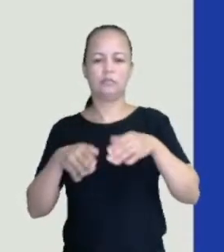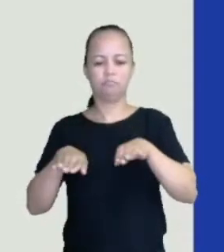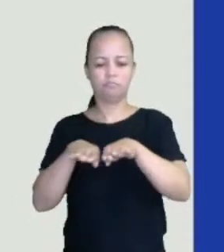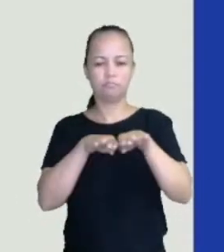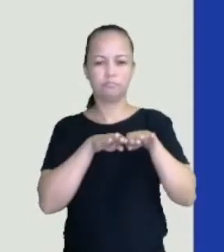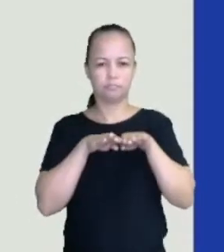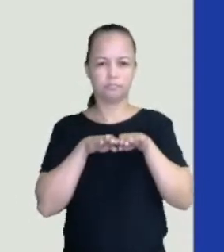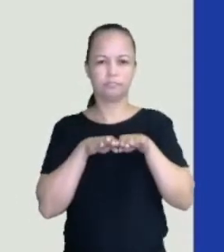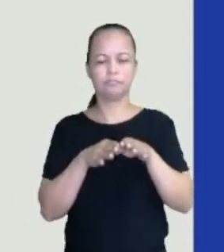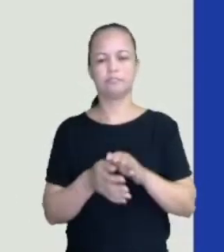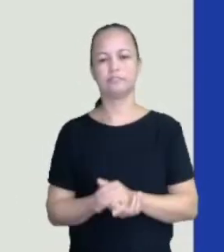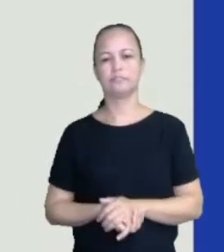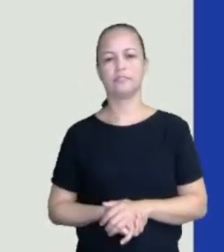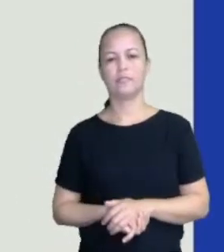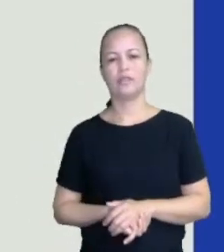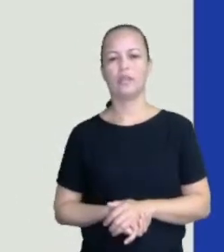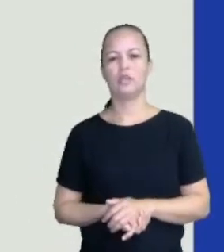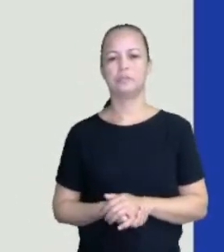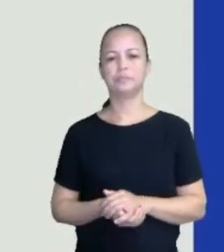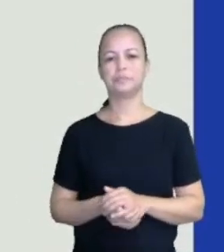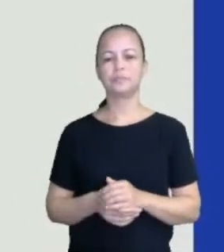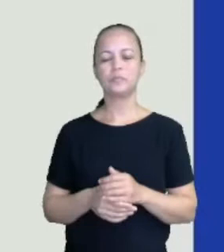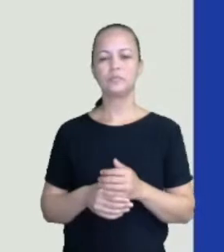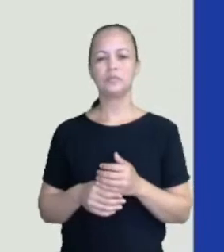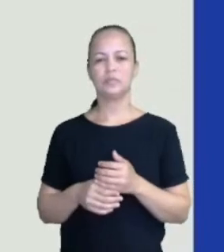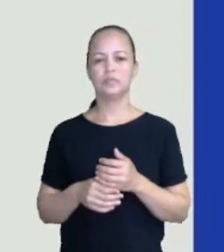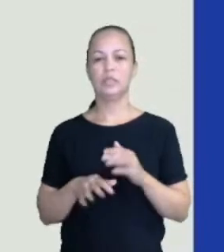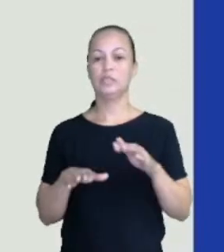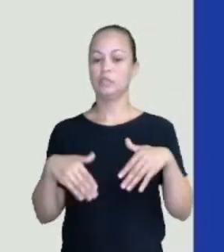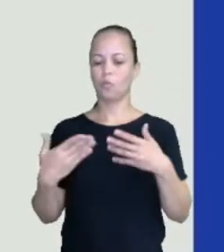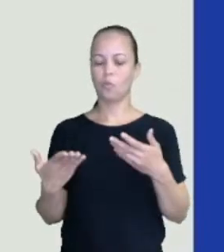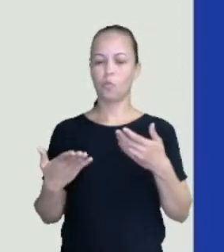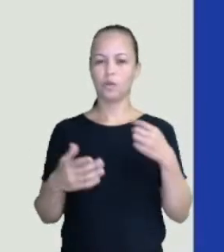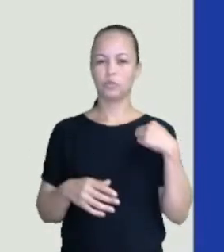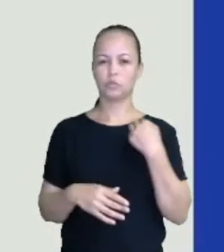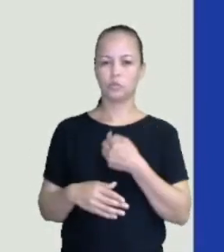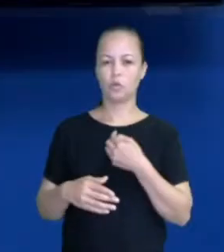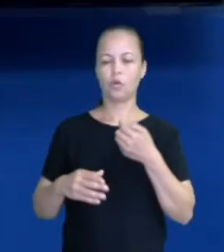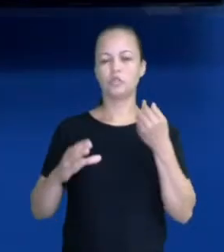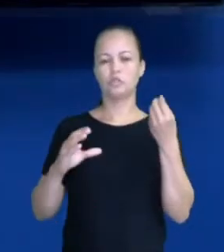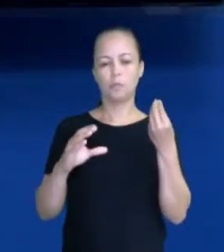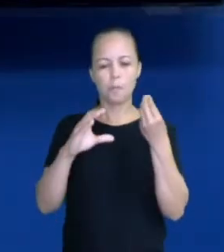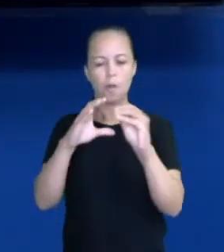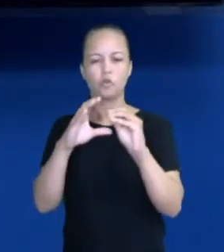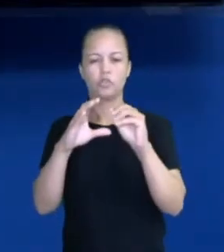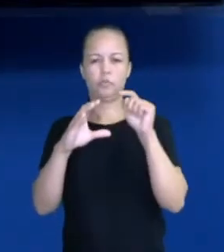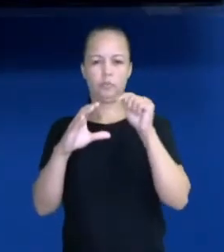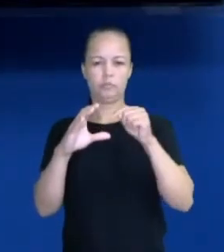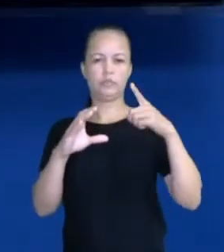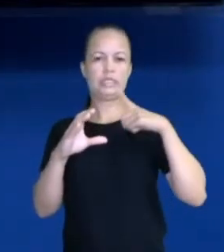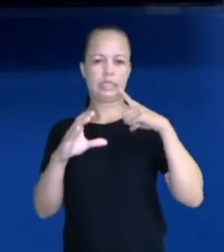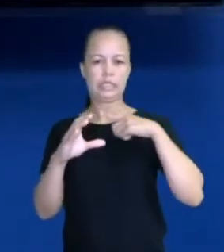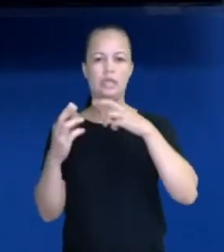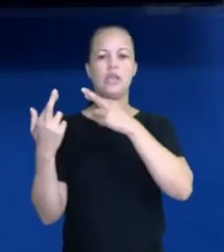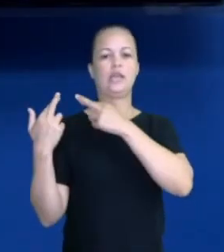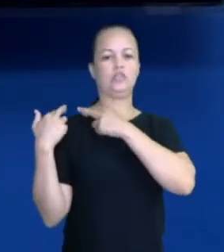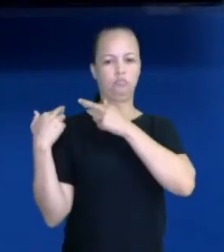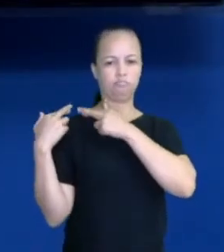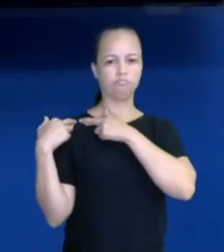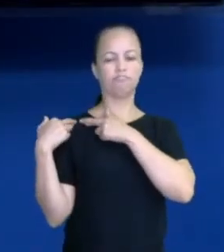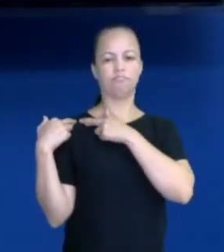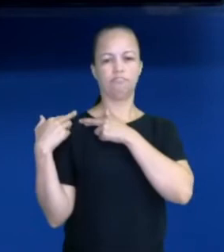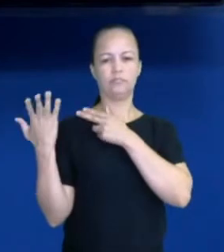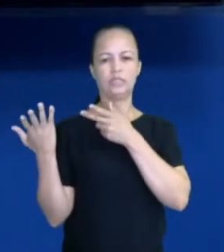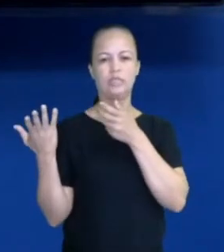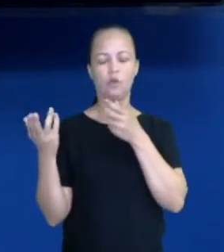igualitário. Então, quando a gente posta, a gente tem que assumir responsabilidades. Então, a